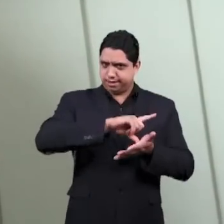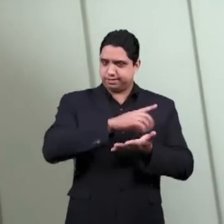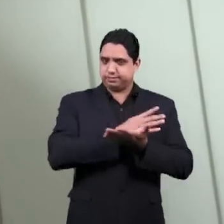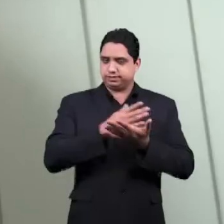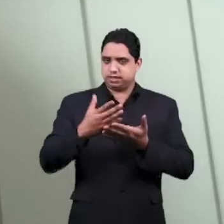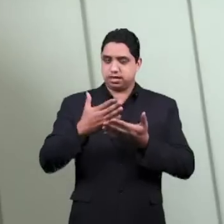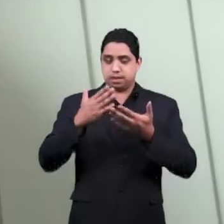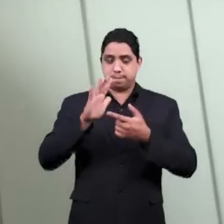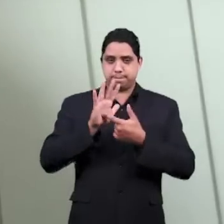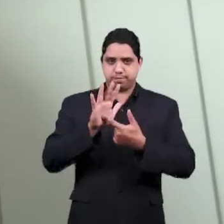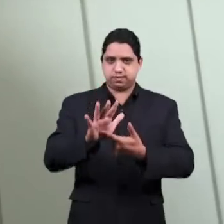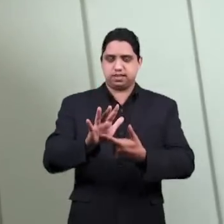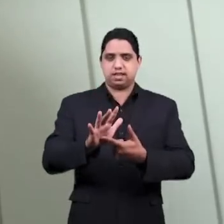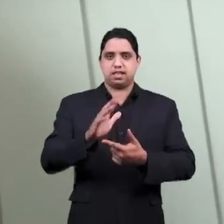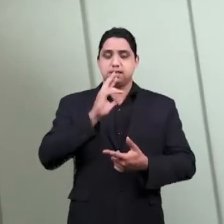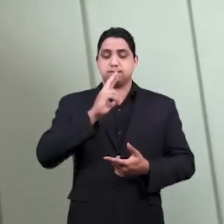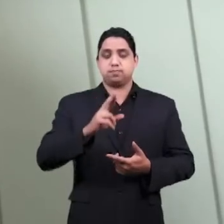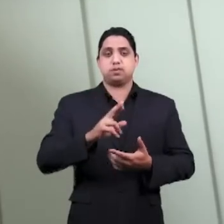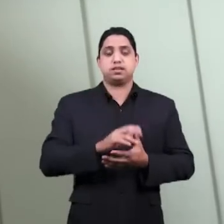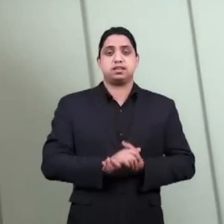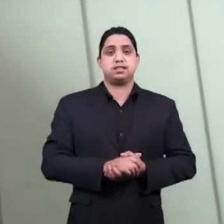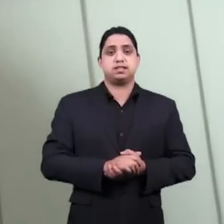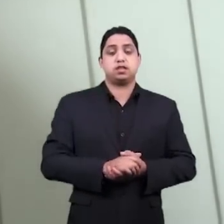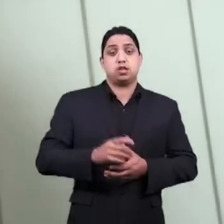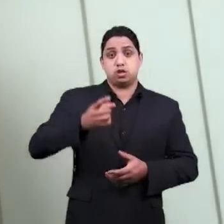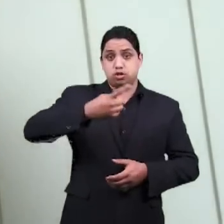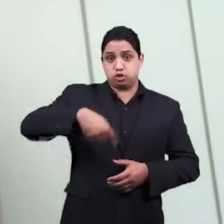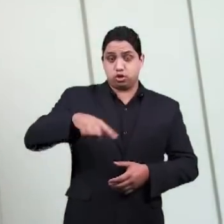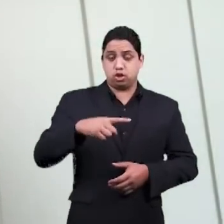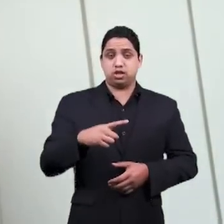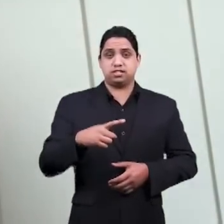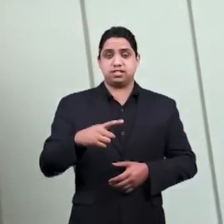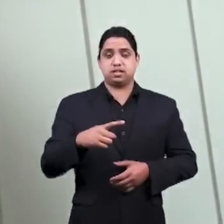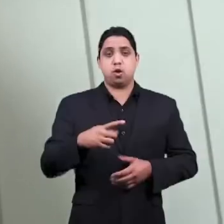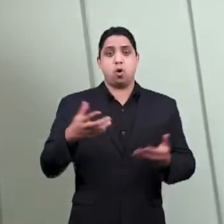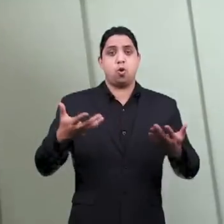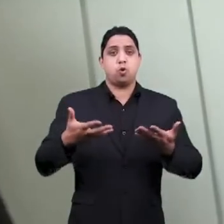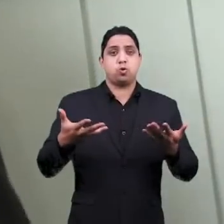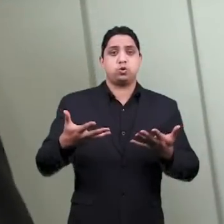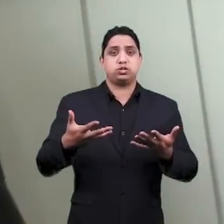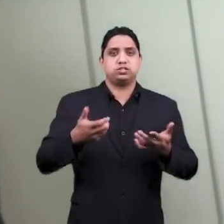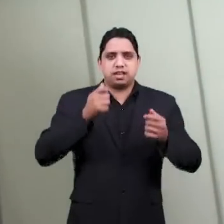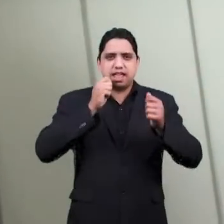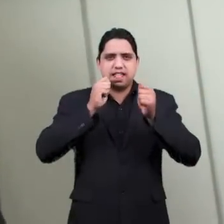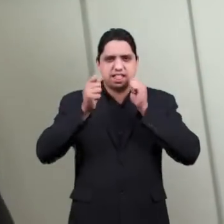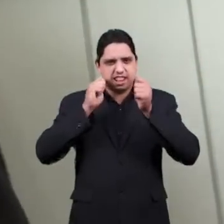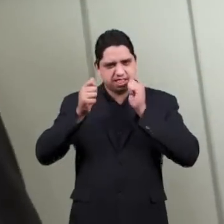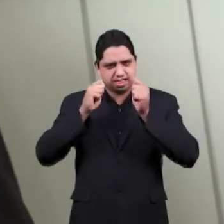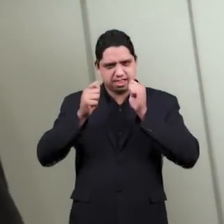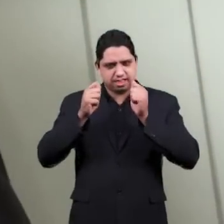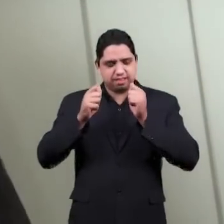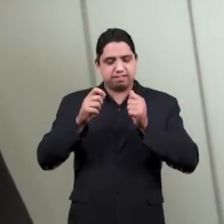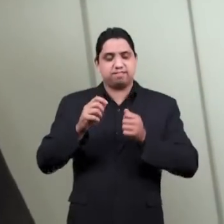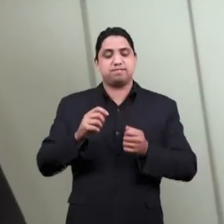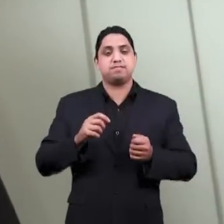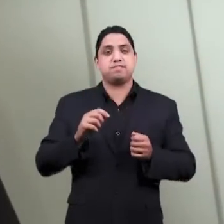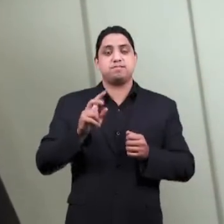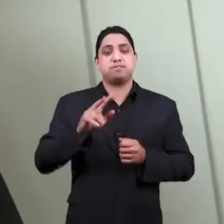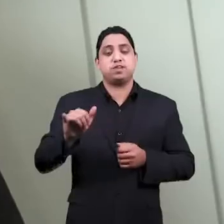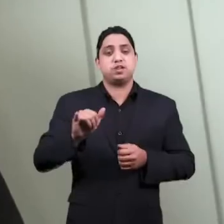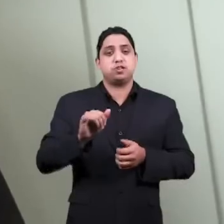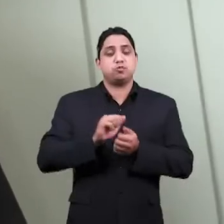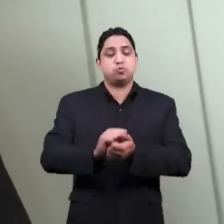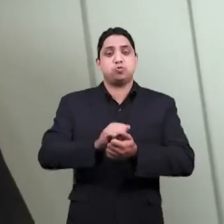nossa apresentação das respostas às perguntas, nós vamos aqui, hoje, a nossa entrevista, ela será com